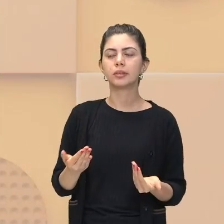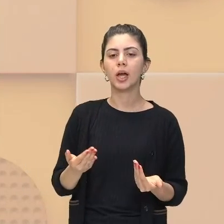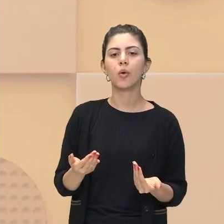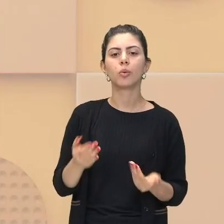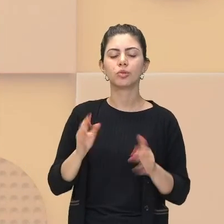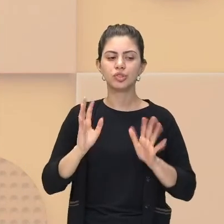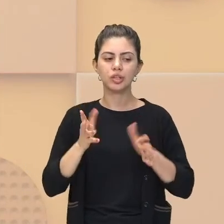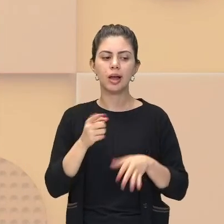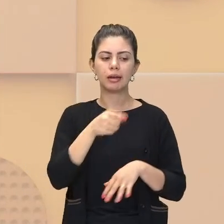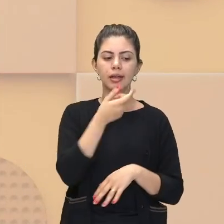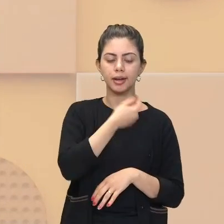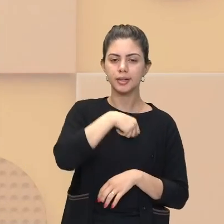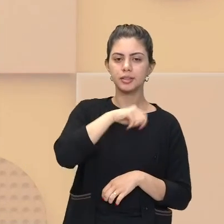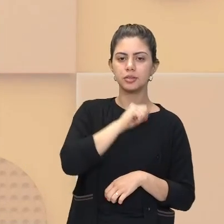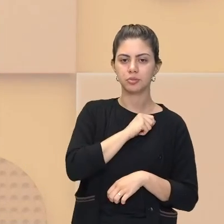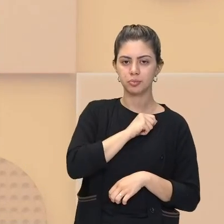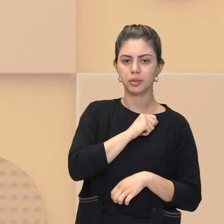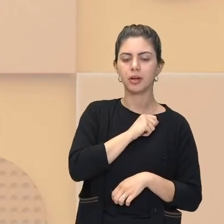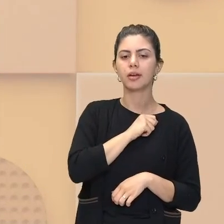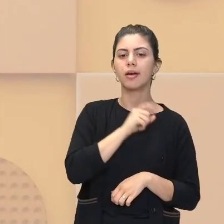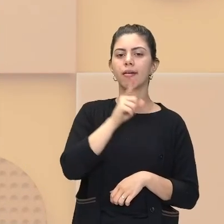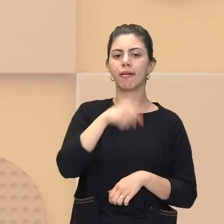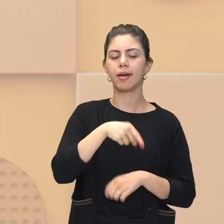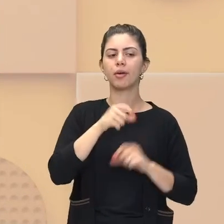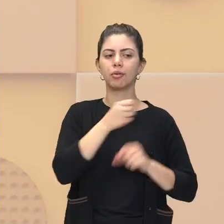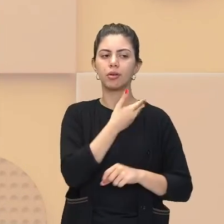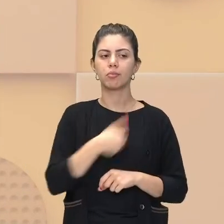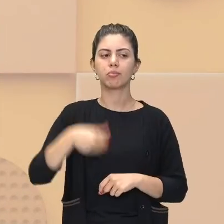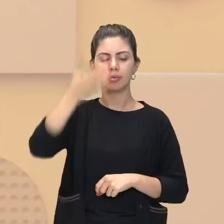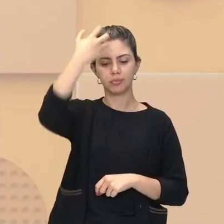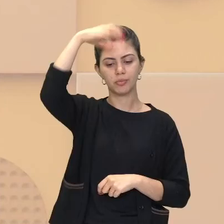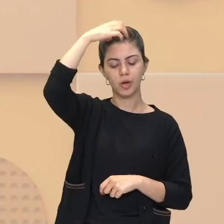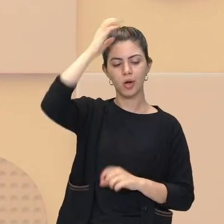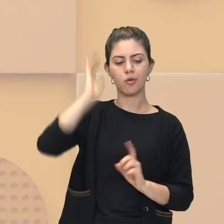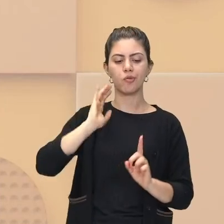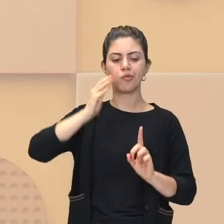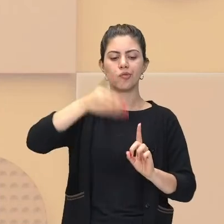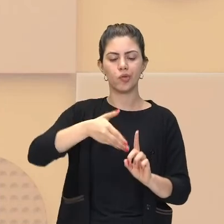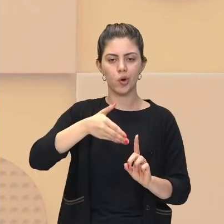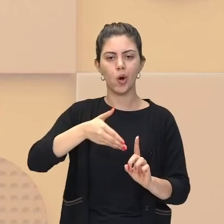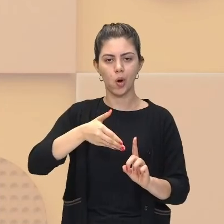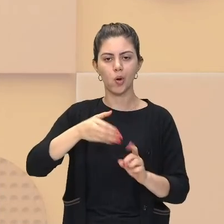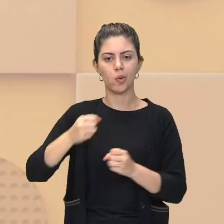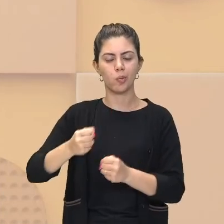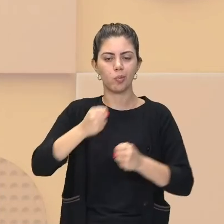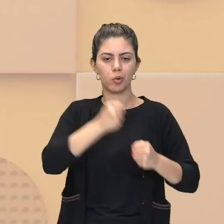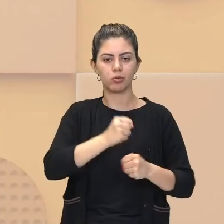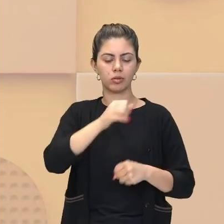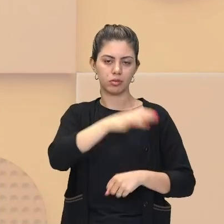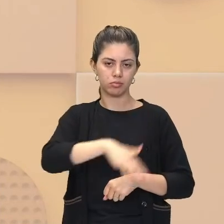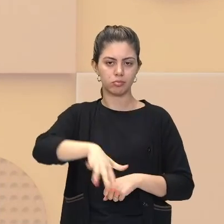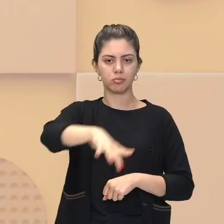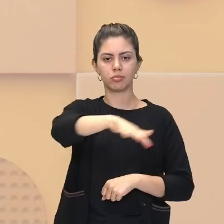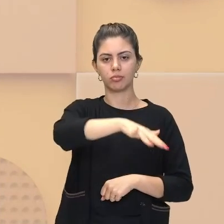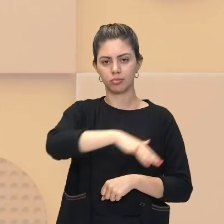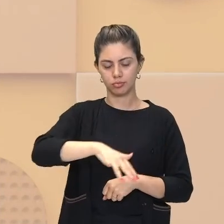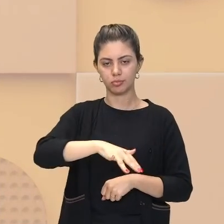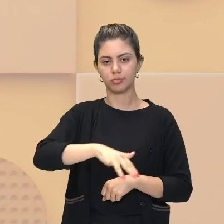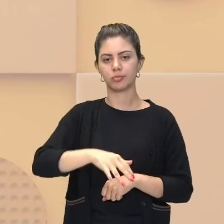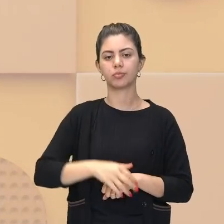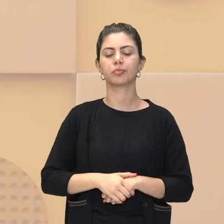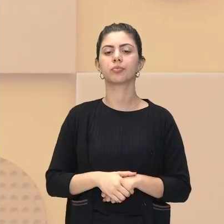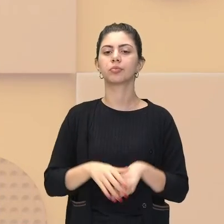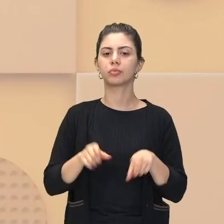a Espanha já se consolida ali, já passa a centralizar o poder administrativo em torno de si, já centraliza a